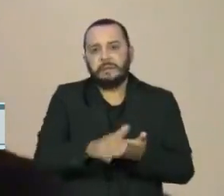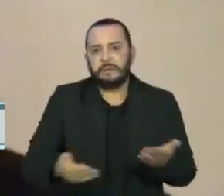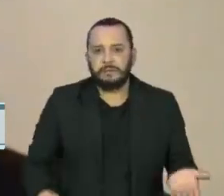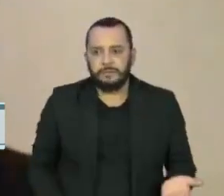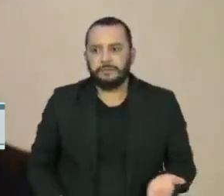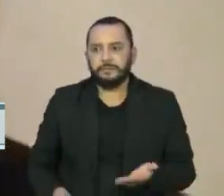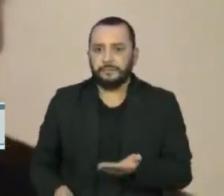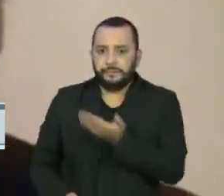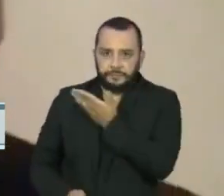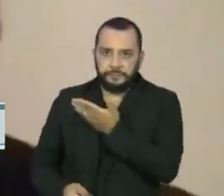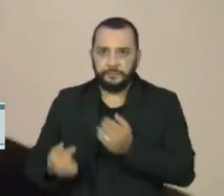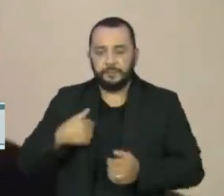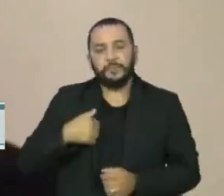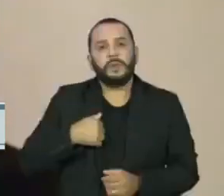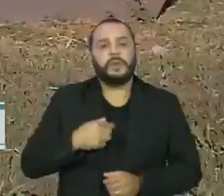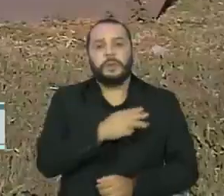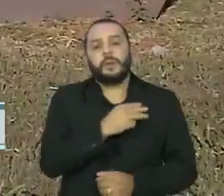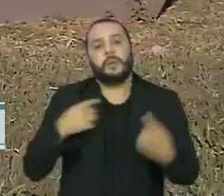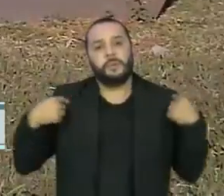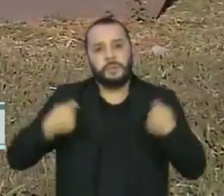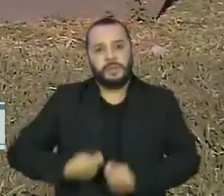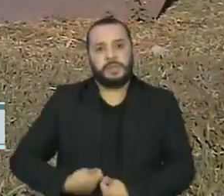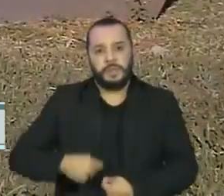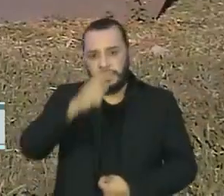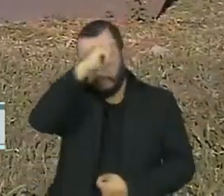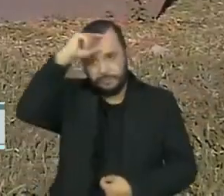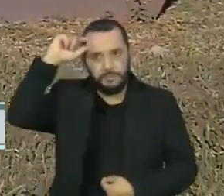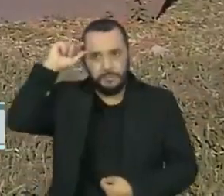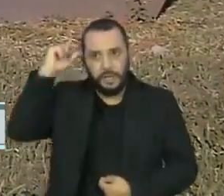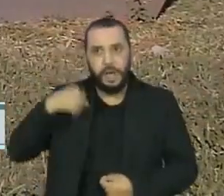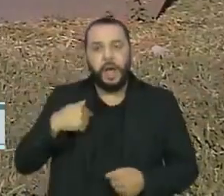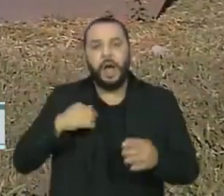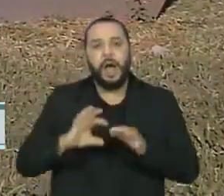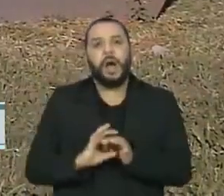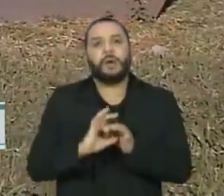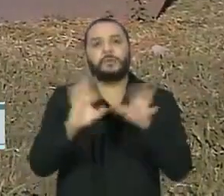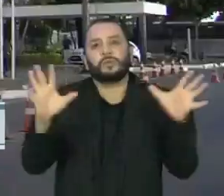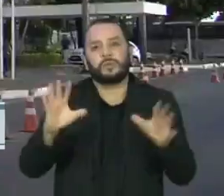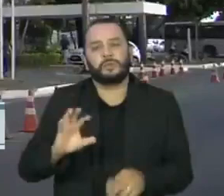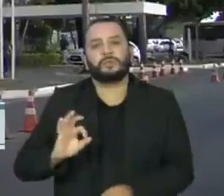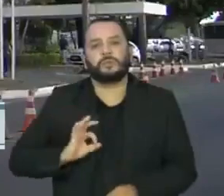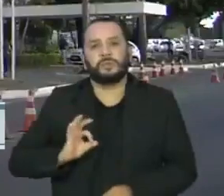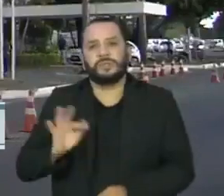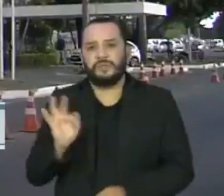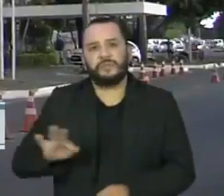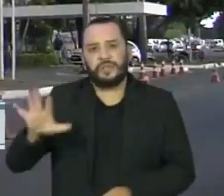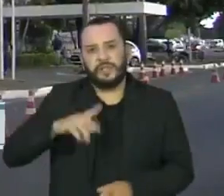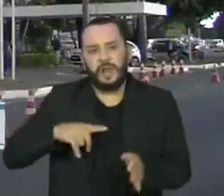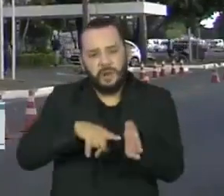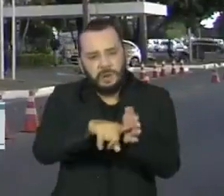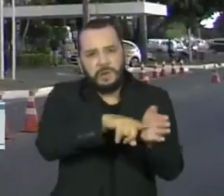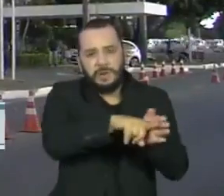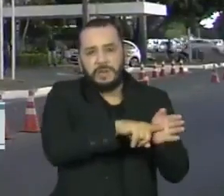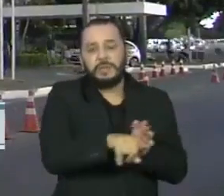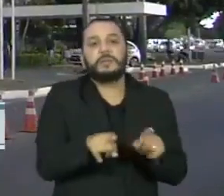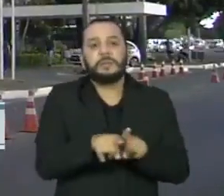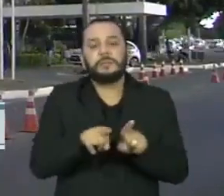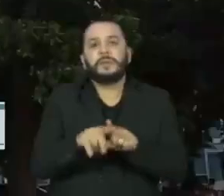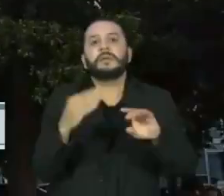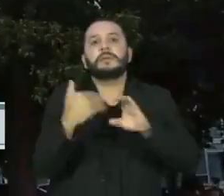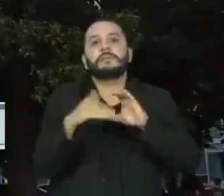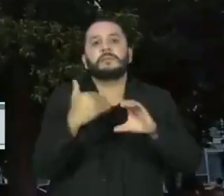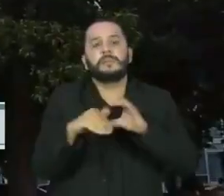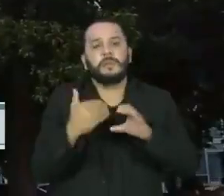o Ministro Ricardo lewandovski autorizou novas diligências da pf incluindo o acesso aos e-mails